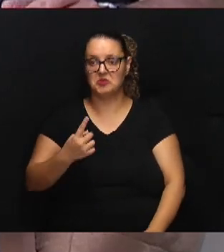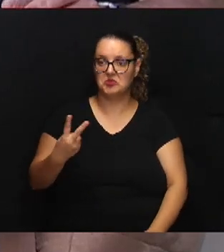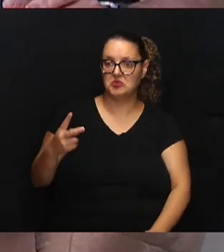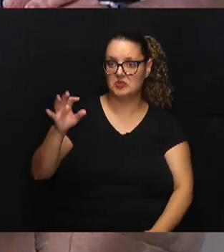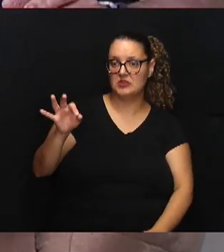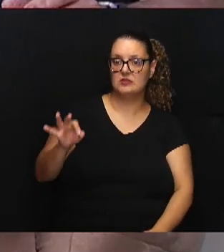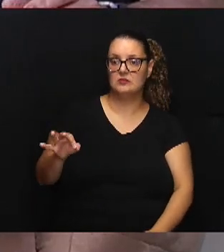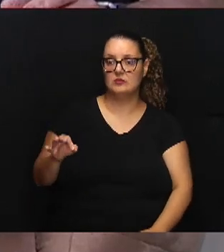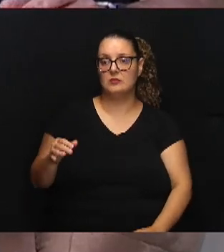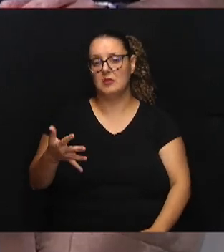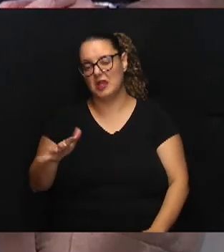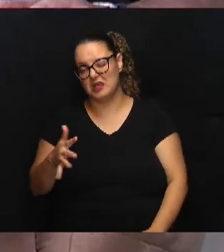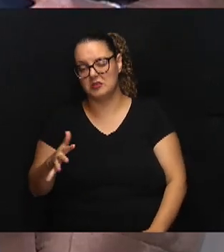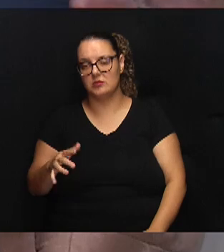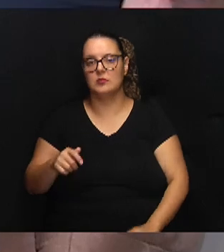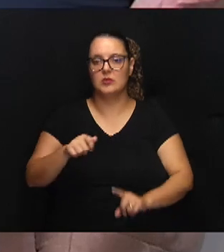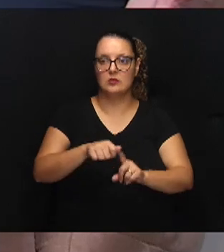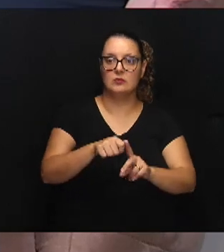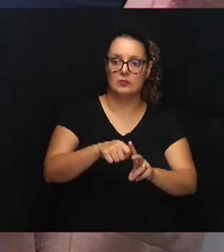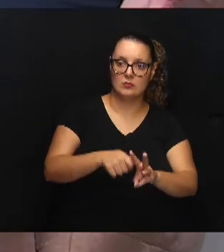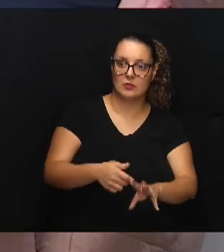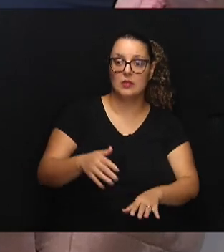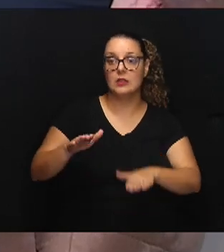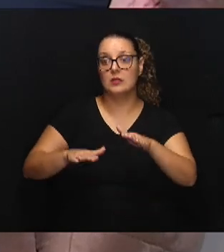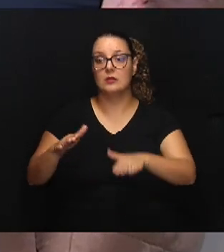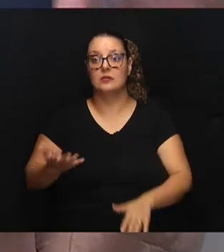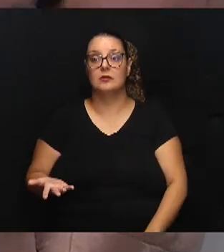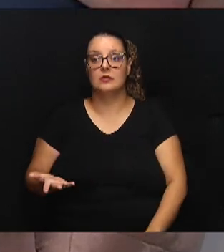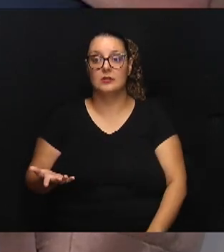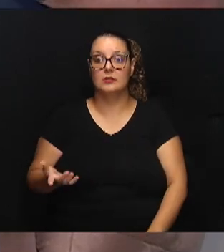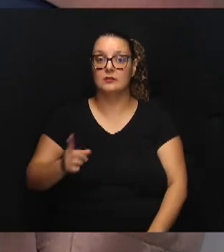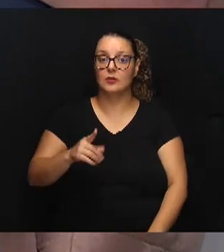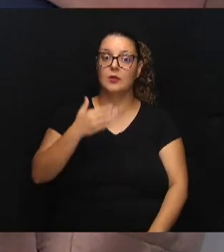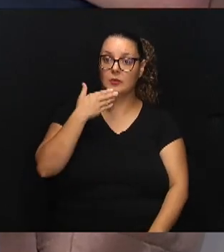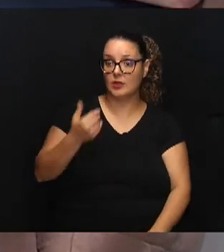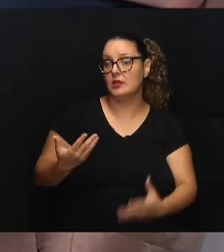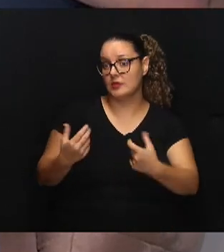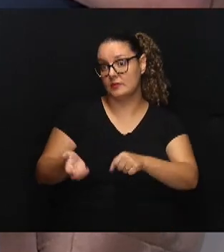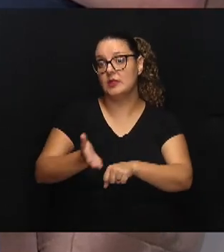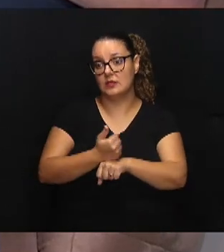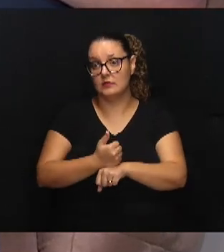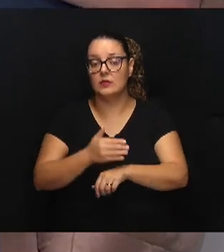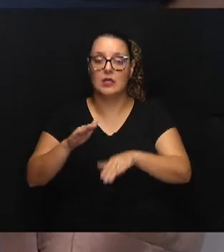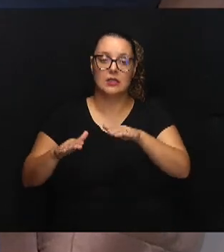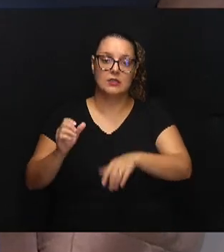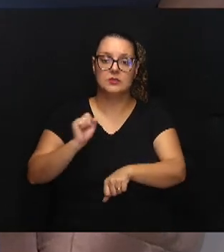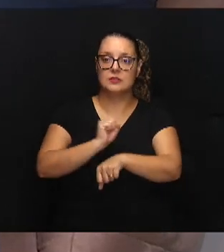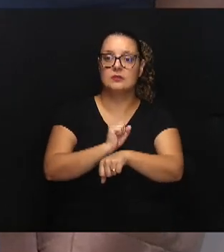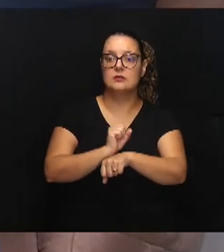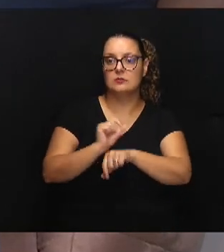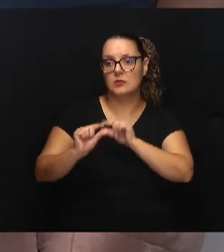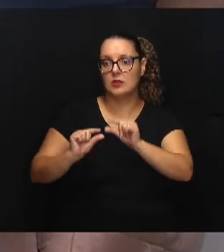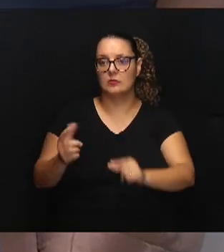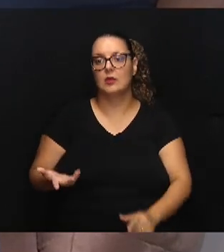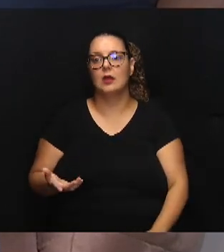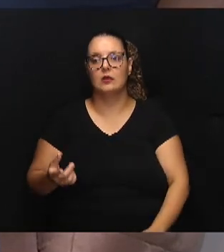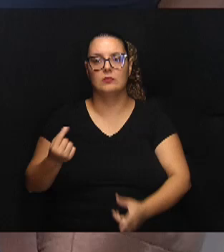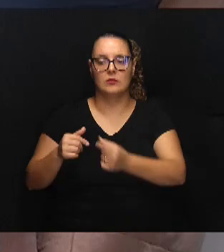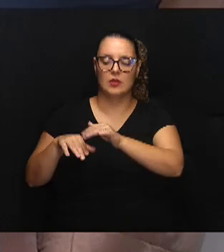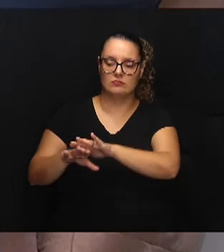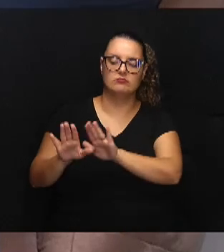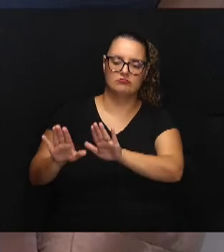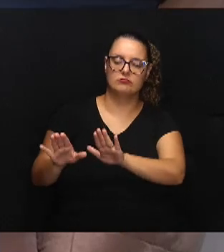1,12% mais ou menos ao mês. Então, às vezes, nem sempre é melhor você receber antes. Às vezes vale a pena esperar um pouquinho. O dinheiro está lá,